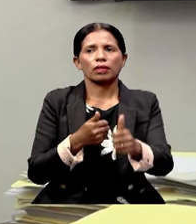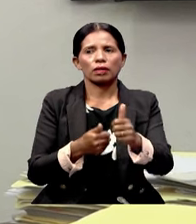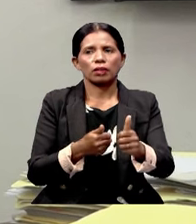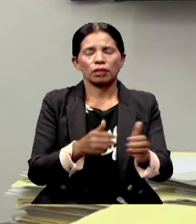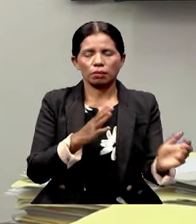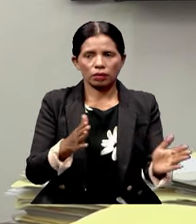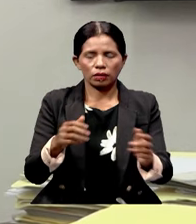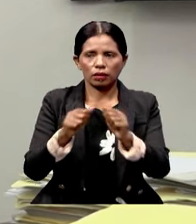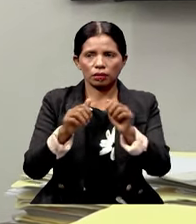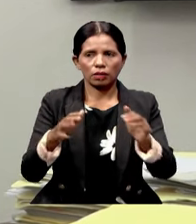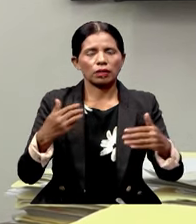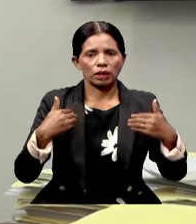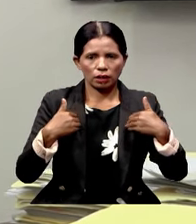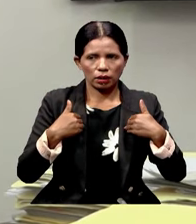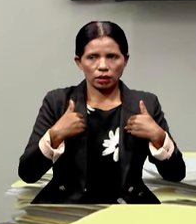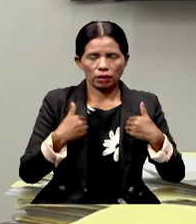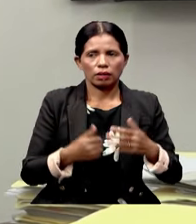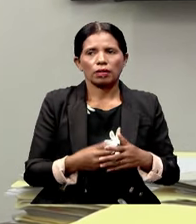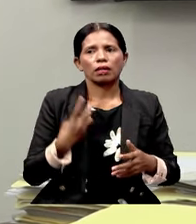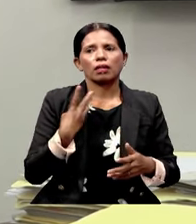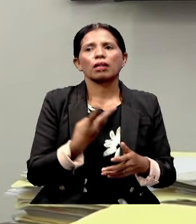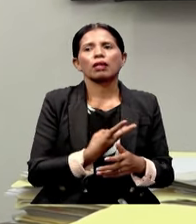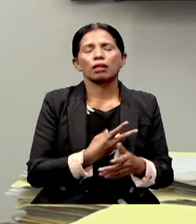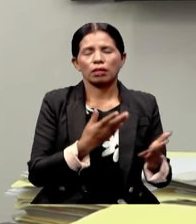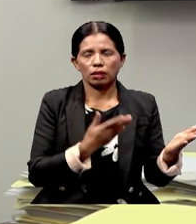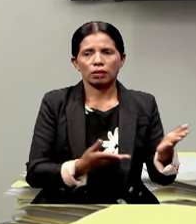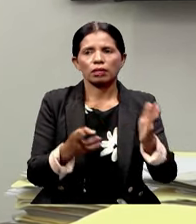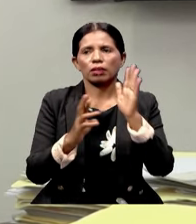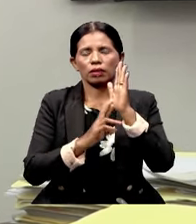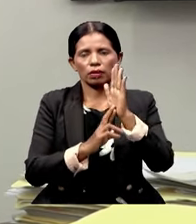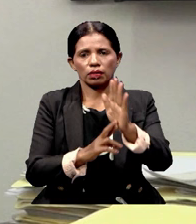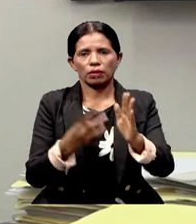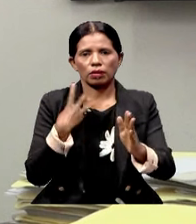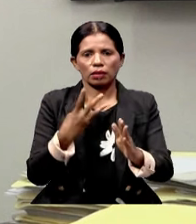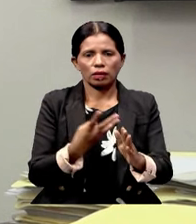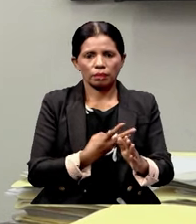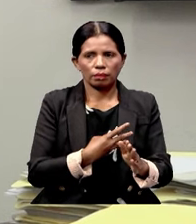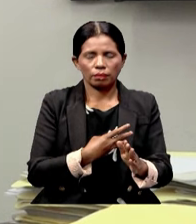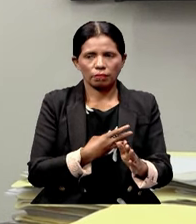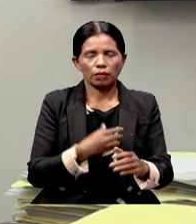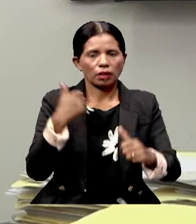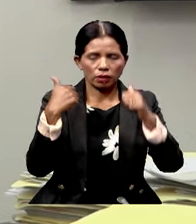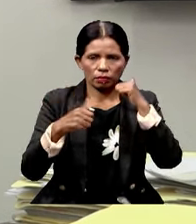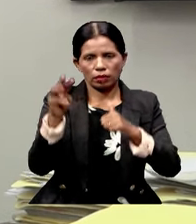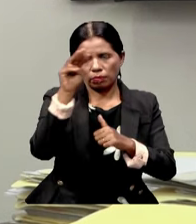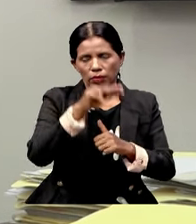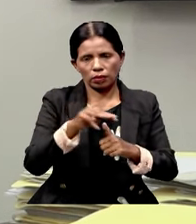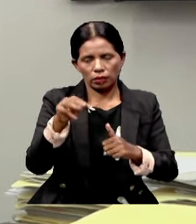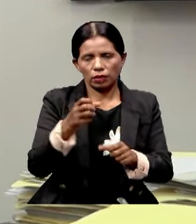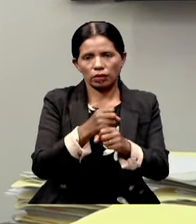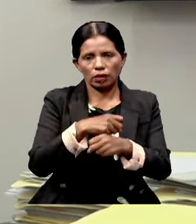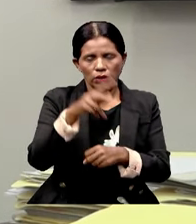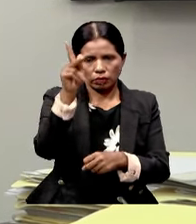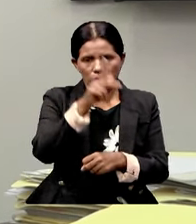processo administrativo neve maquia kata ami só encaminha relatório e usa ami nina atividade de monitorização e fiscalização